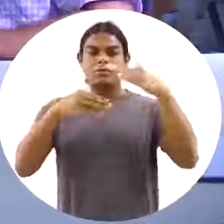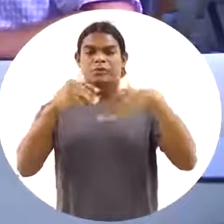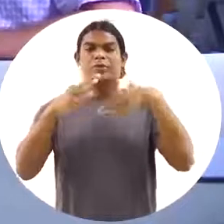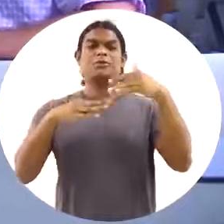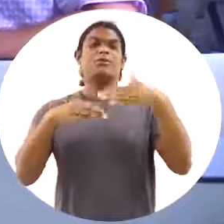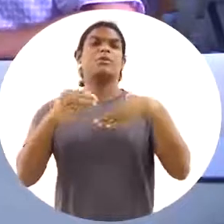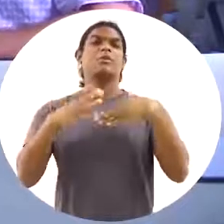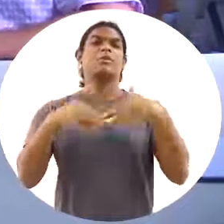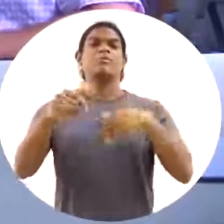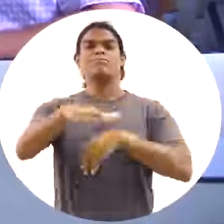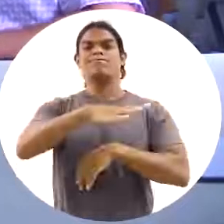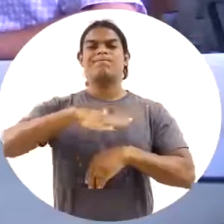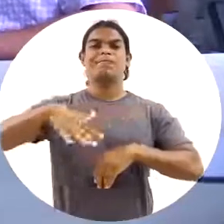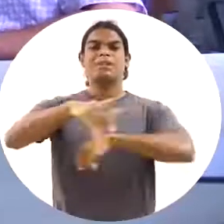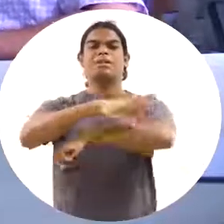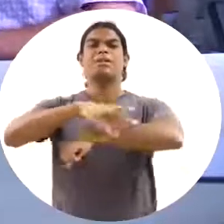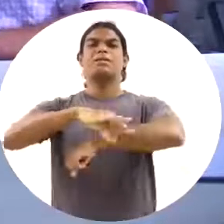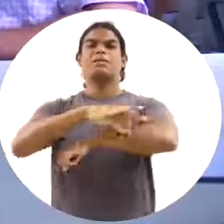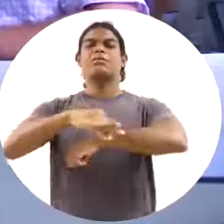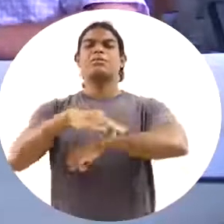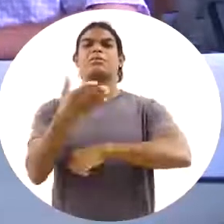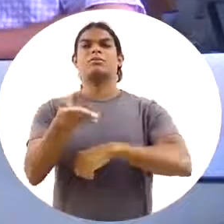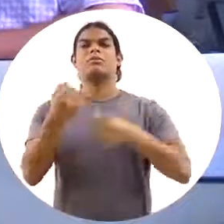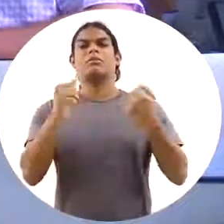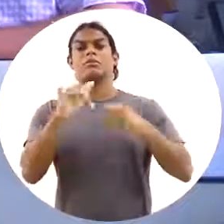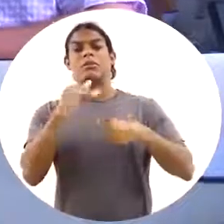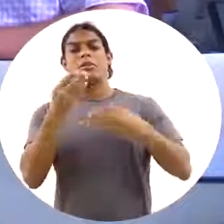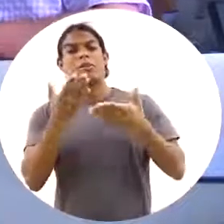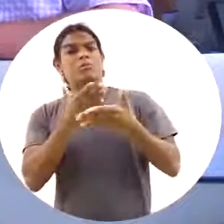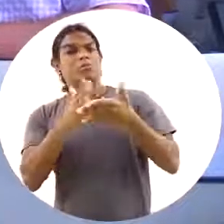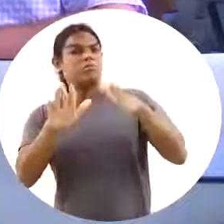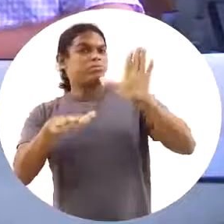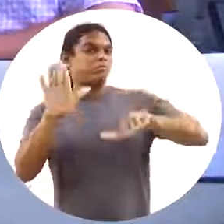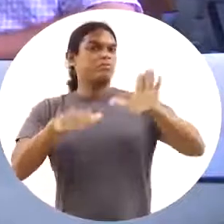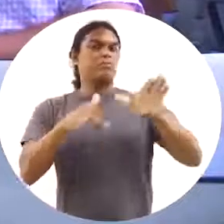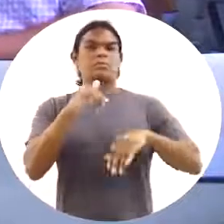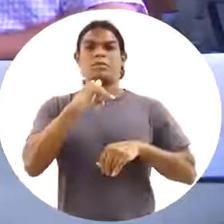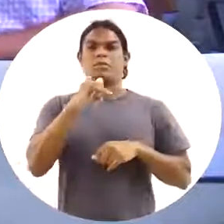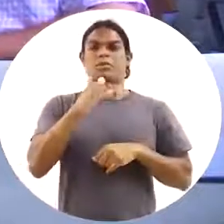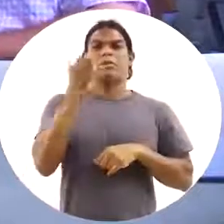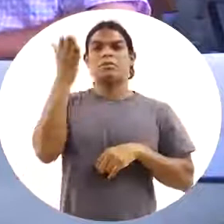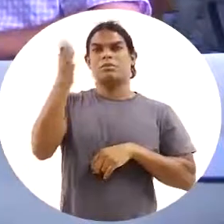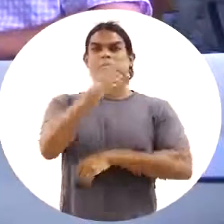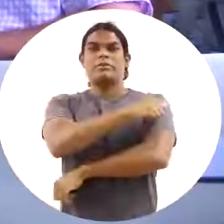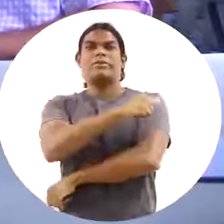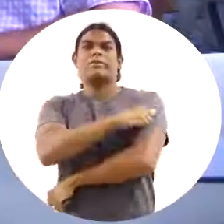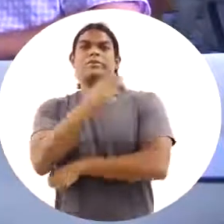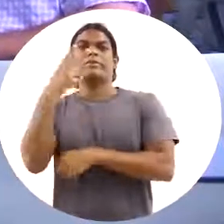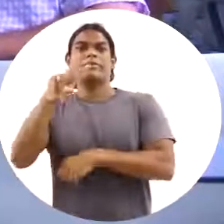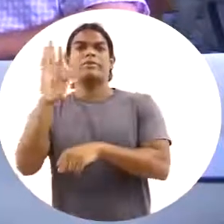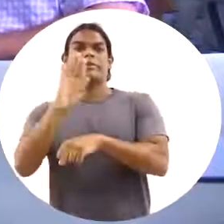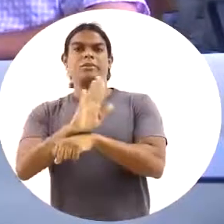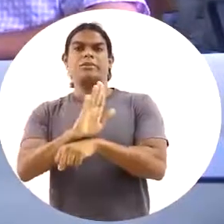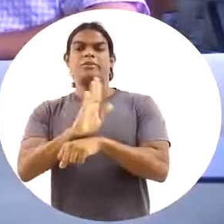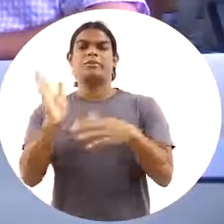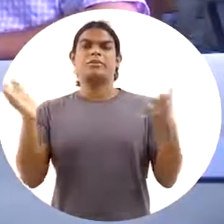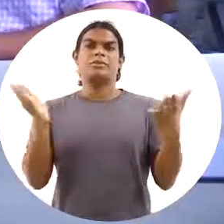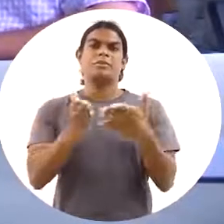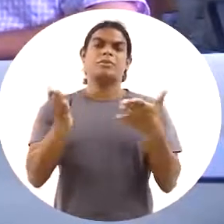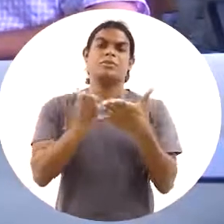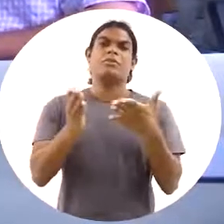antes de tu dar continuidade ao teu trabalho, tu pode dar alguns exemplos para o aluno aqui que está assistindo, alguns profissionais